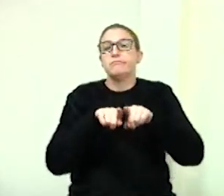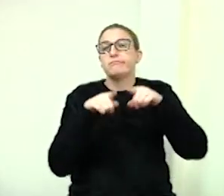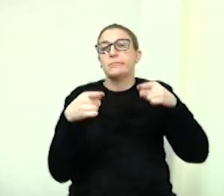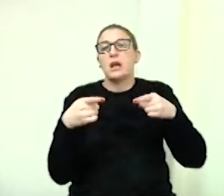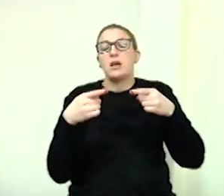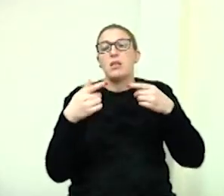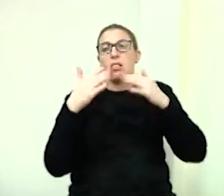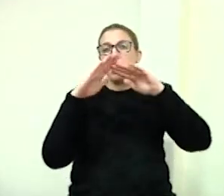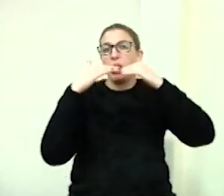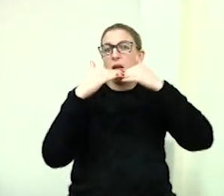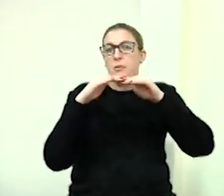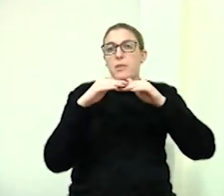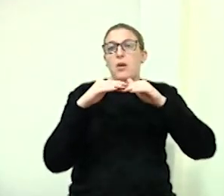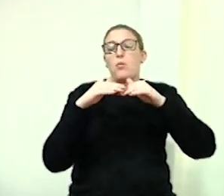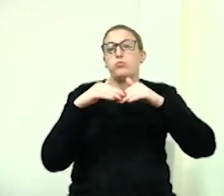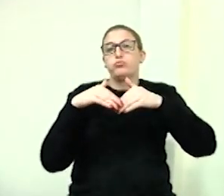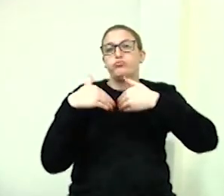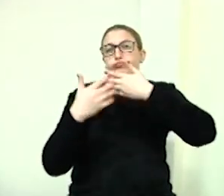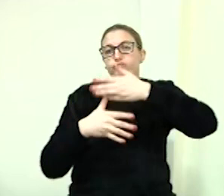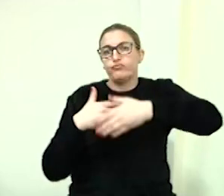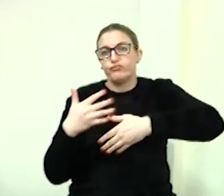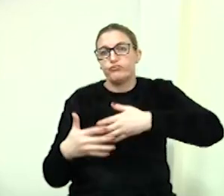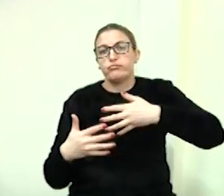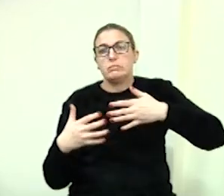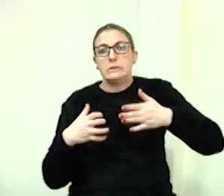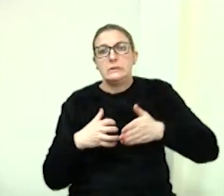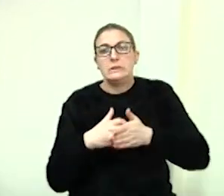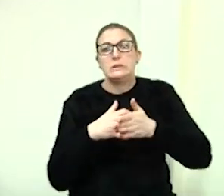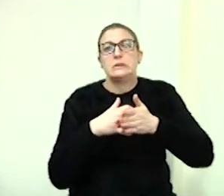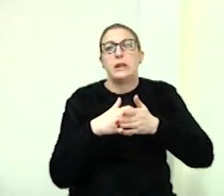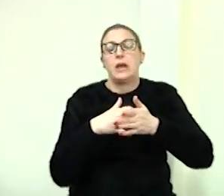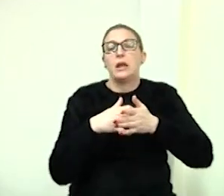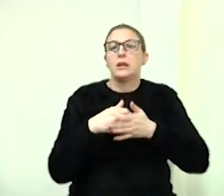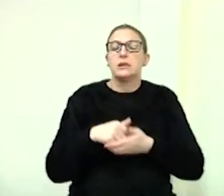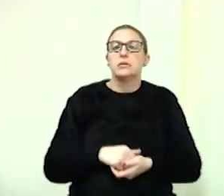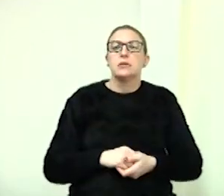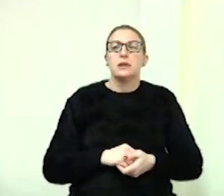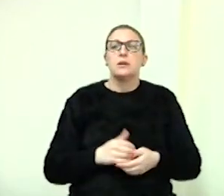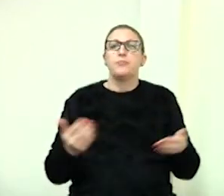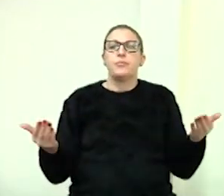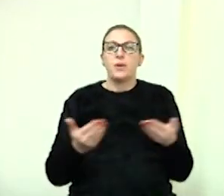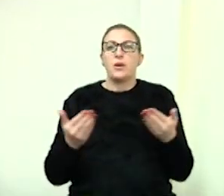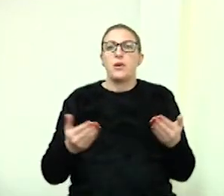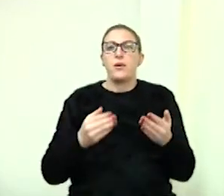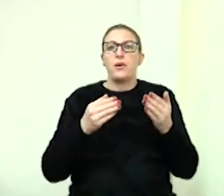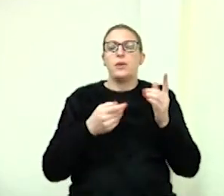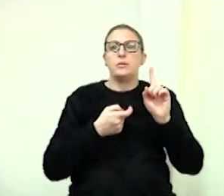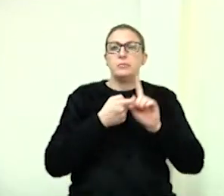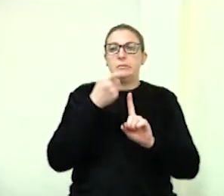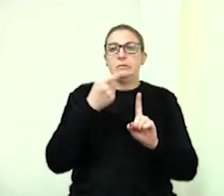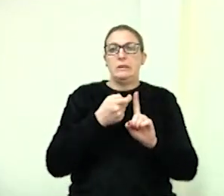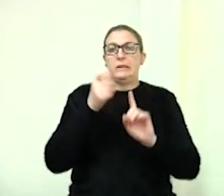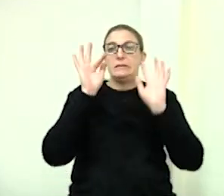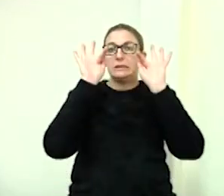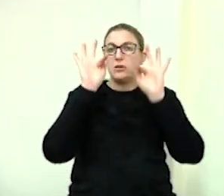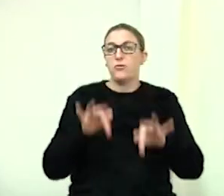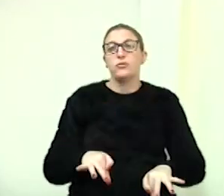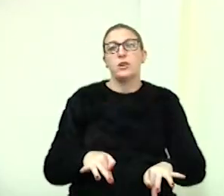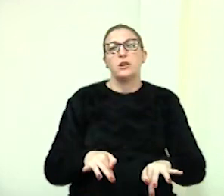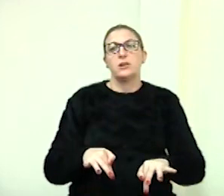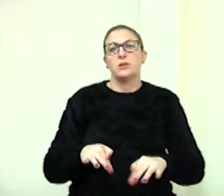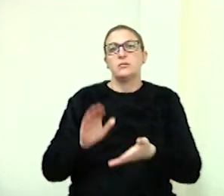Alegre por causa do preço. Só que esse mês acaba a ajuda que a Câmara de Vereadores deu à Secretaria de Assistência Social.